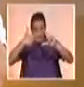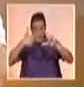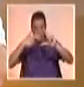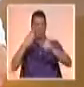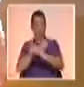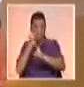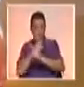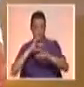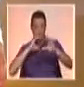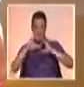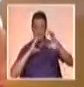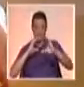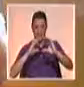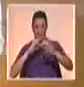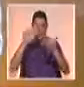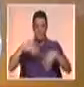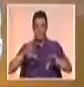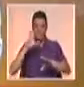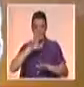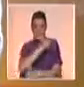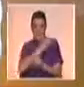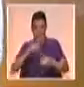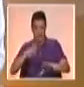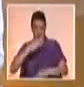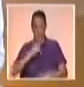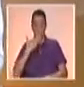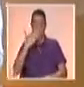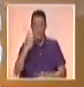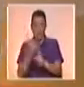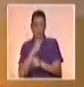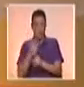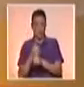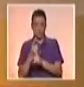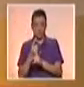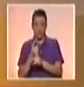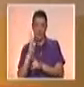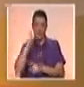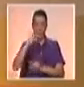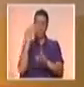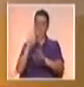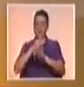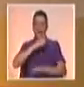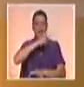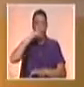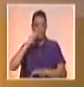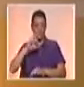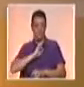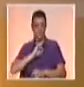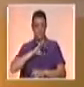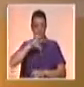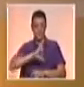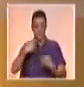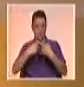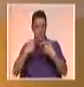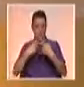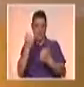muito. Pronto. Eles são comunicadores. Imagino que é uma criança querer pedir qualquer coisa, vai a uma festa de anos. Eu lembro que uma vez o meu filho foi a uma festa de anos de um